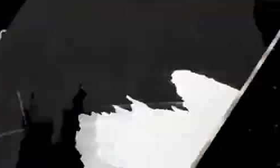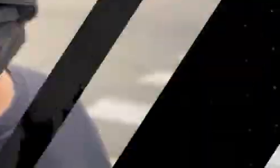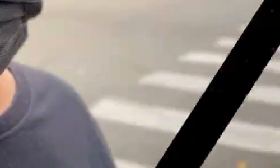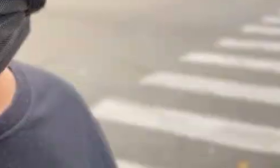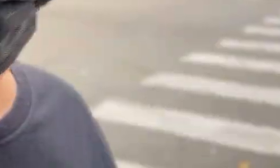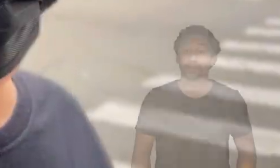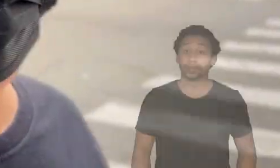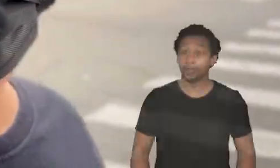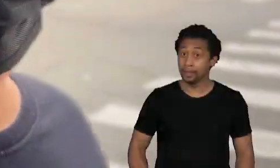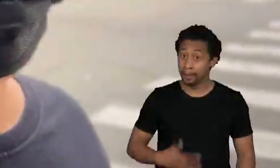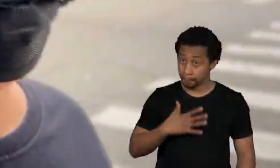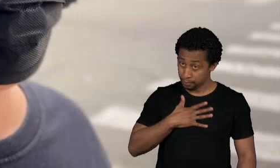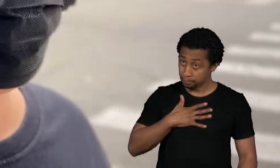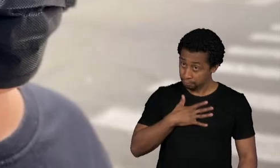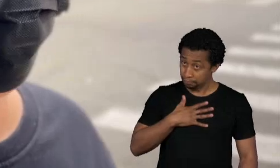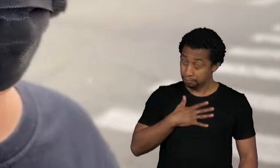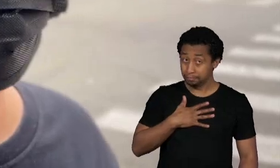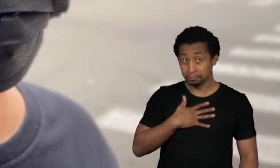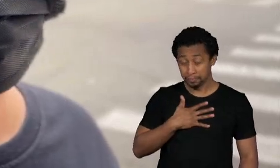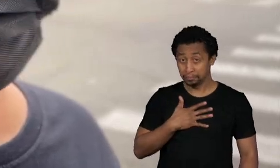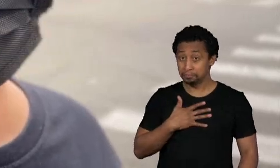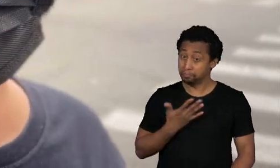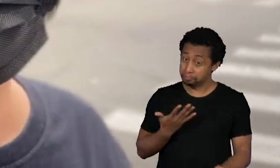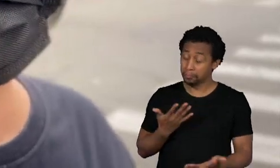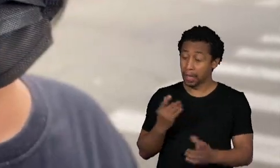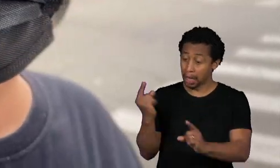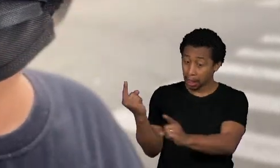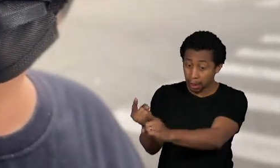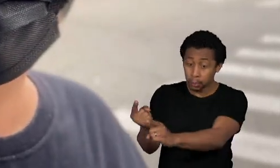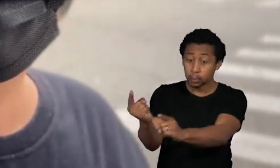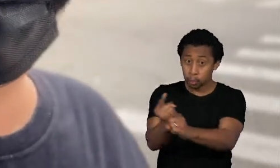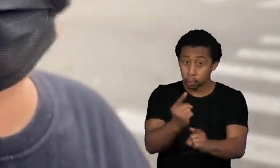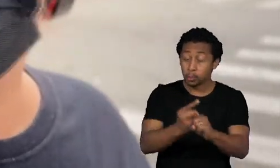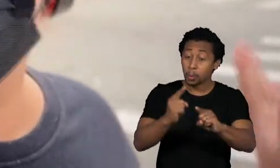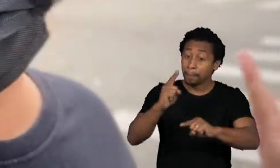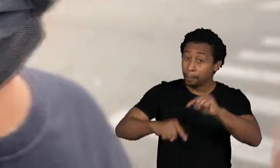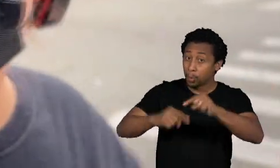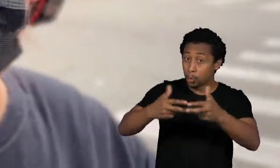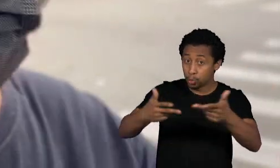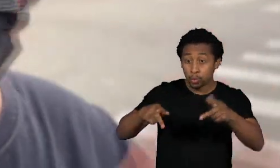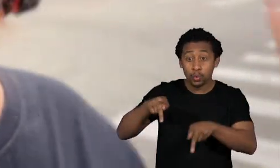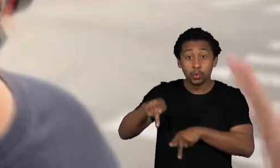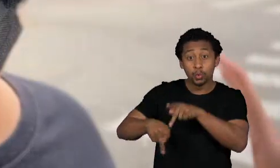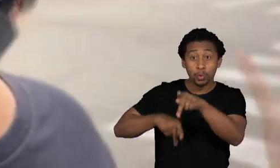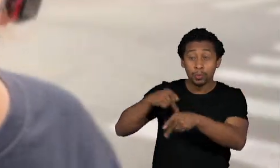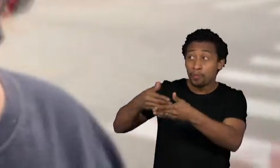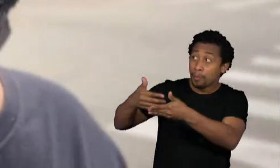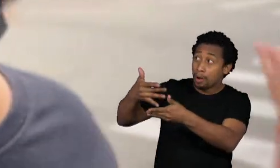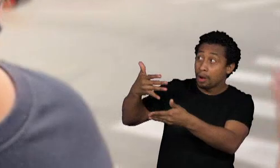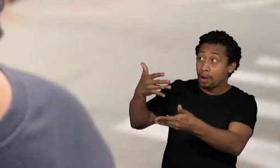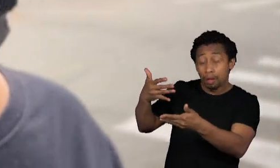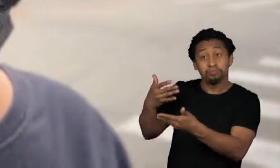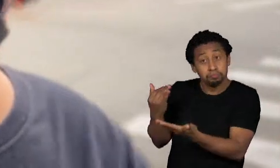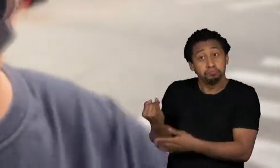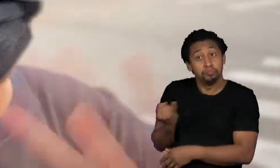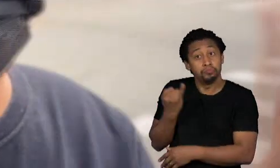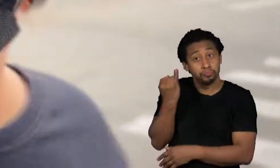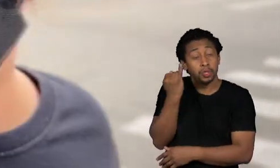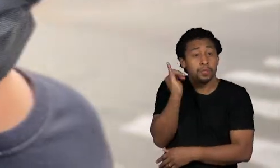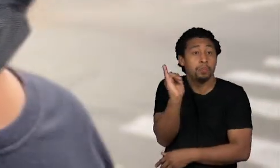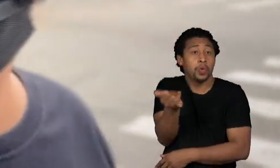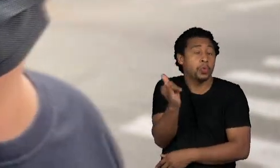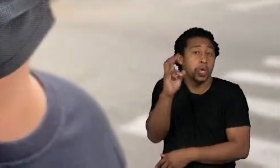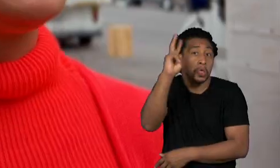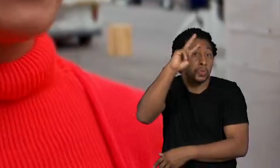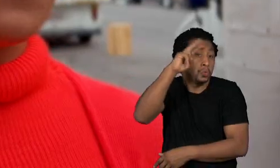Pra mim, é um achado que deve contar a história de alguma coisa da cidade ou algo